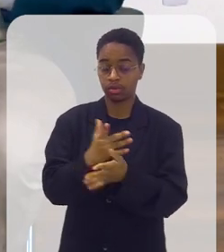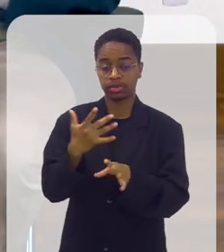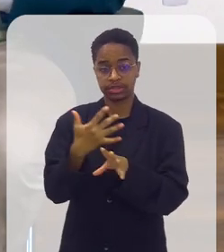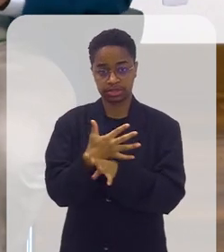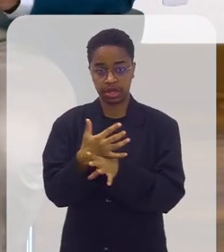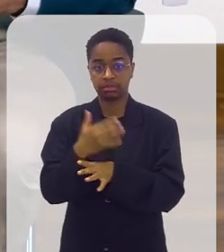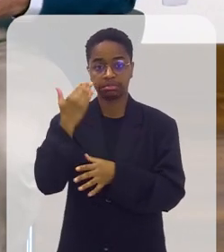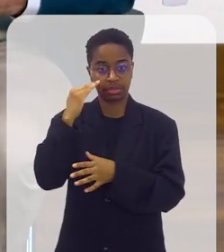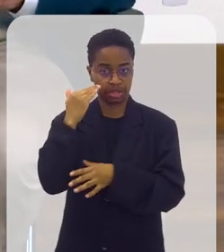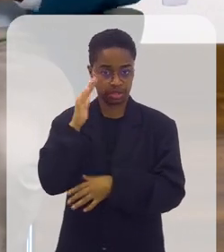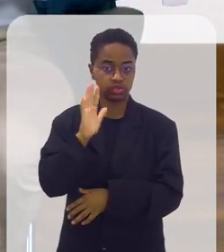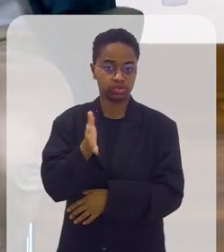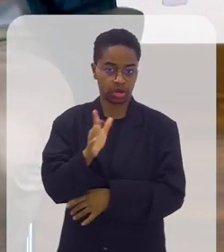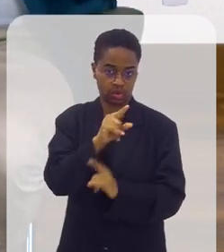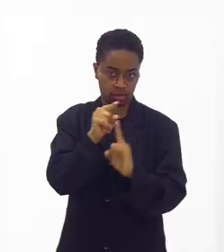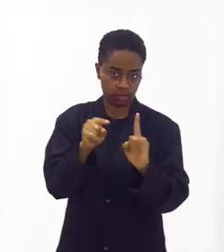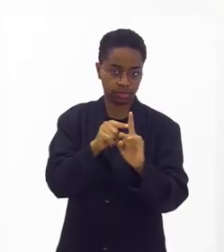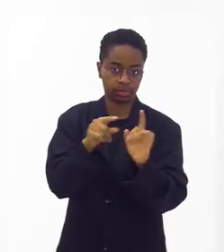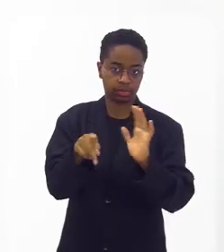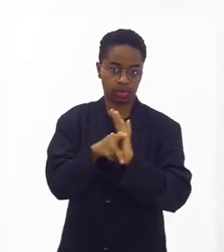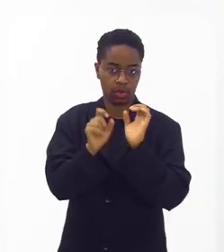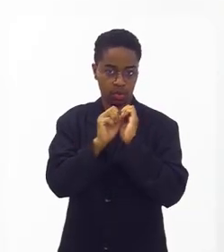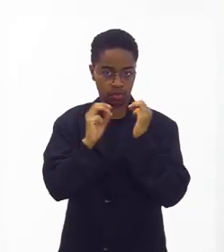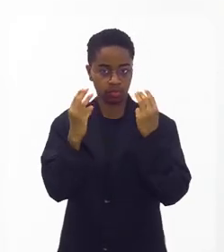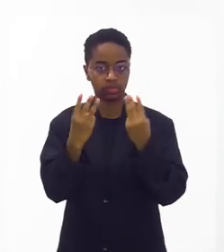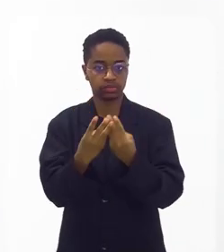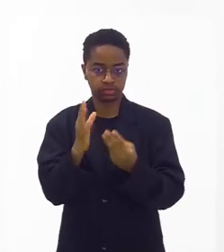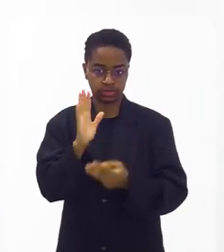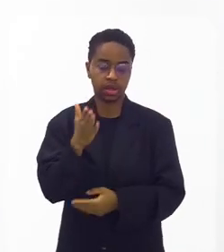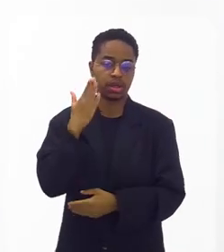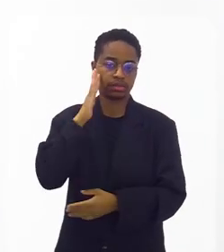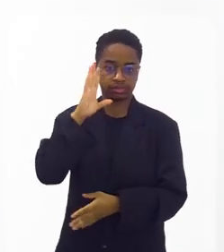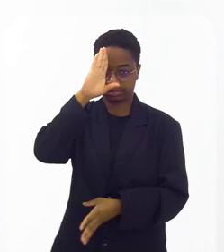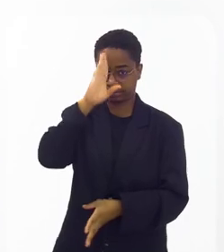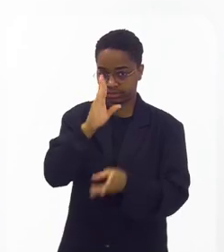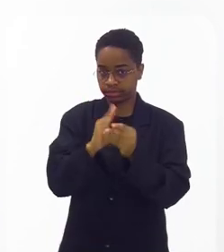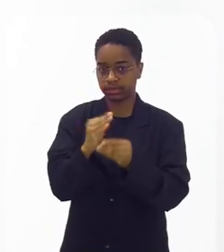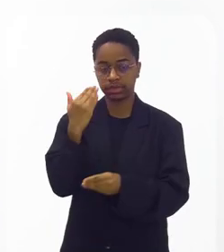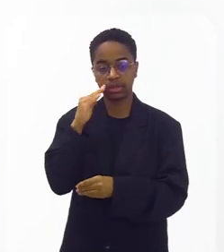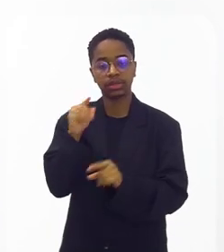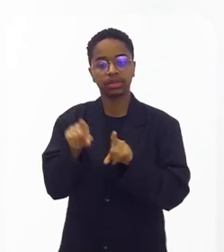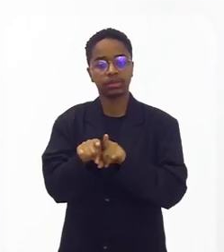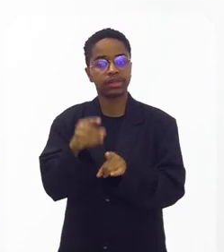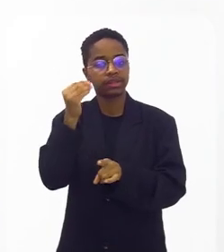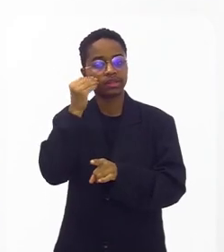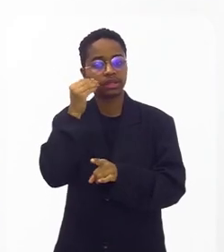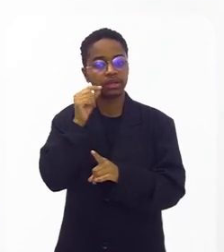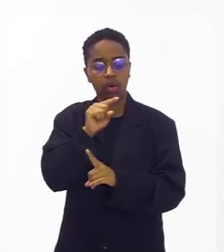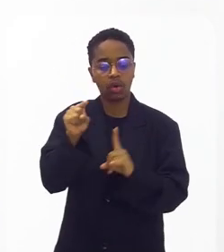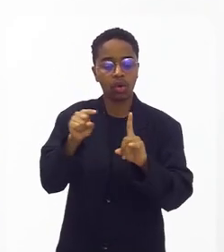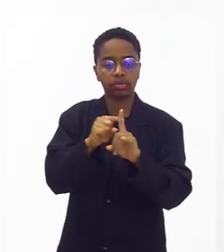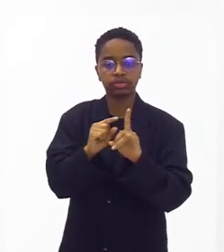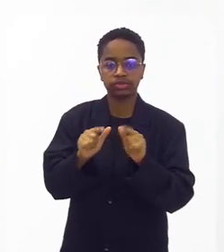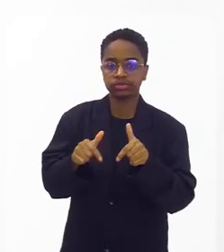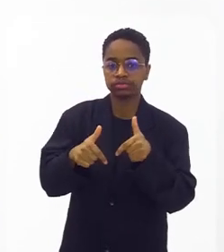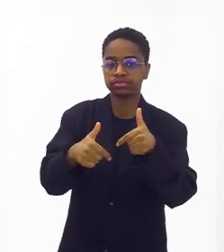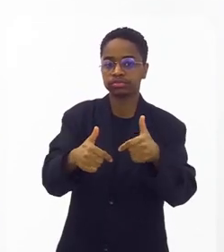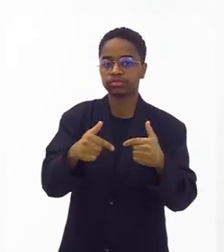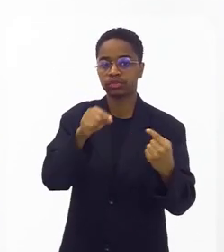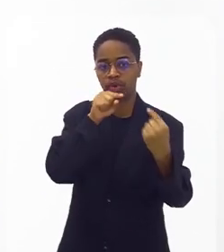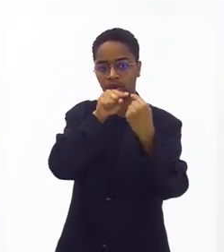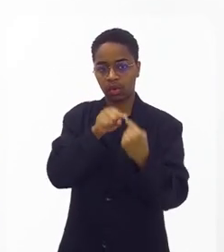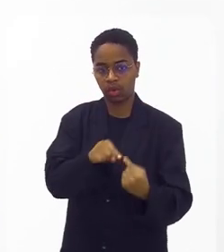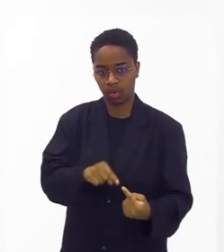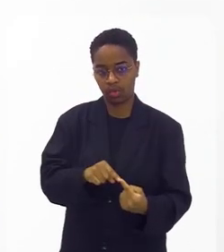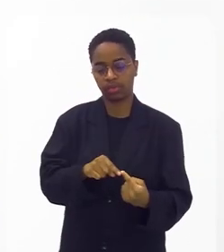que entenderam essa agenda da ONU, já entenderam, já compreenderam e vêm buscando cumprir metas, porque as metas são